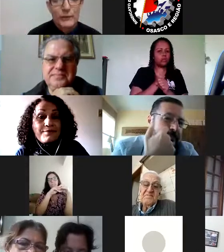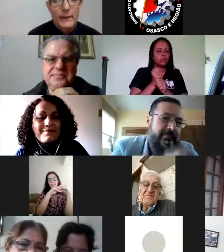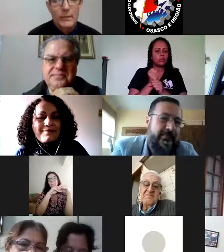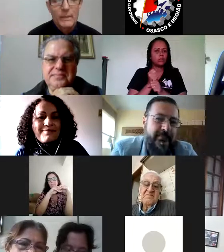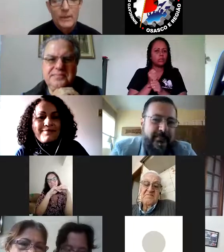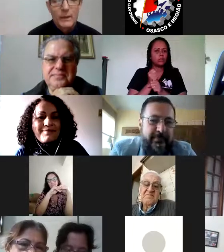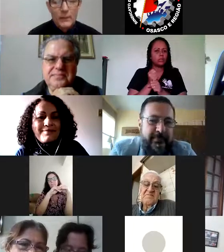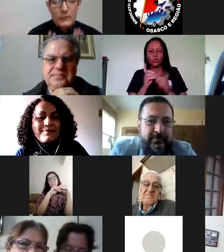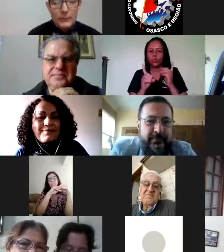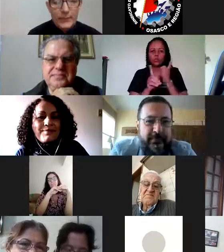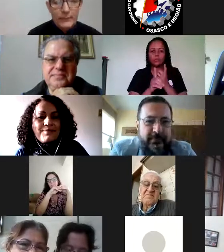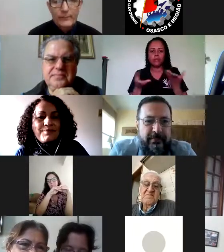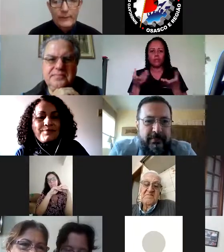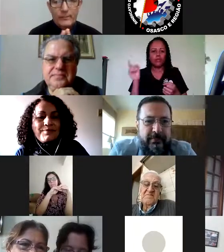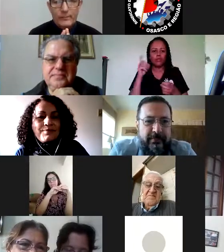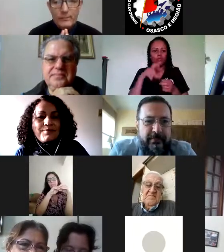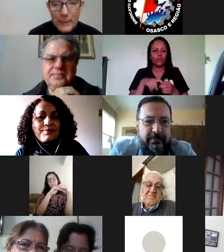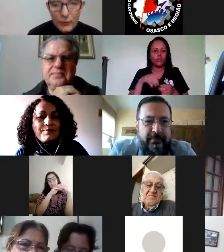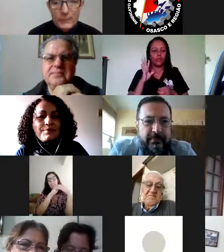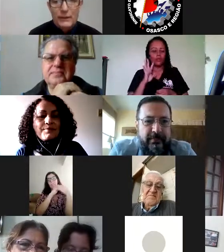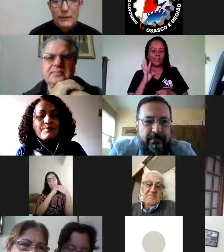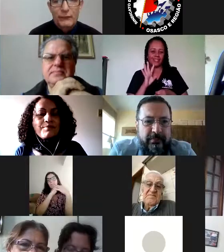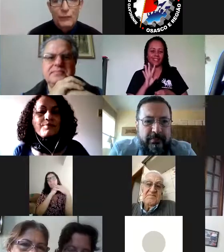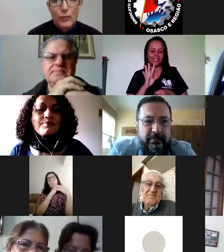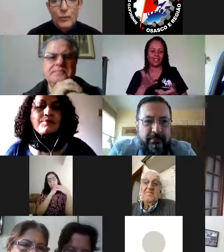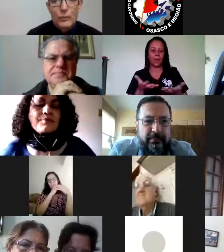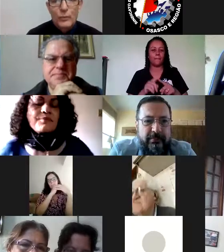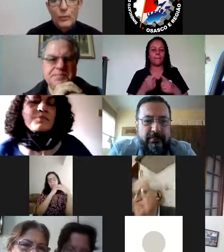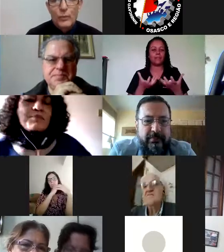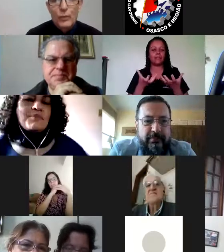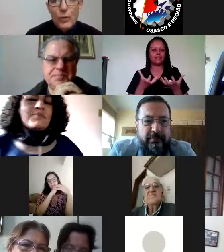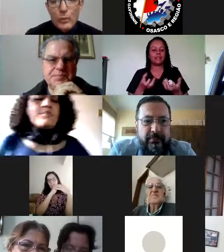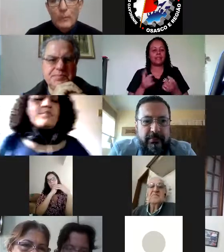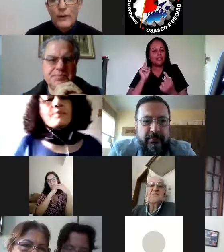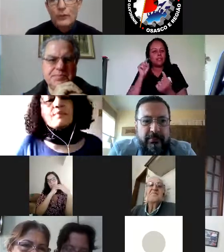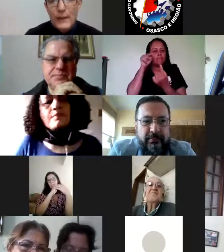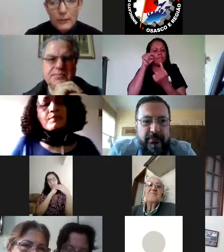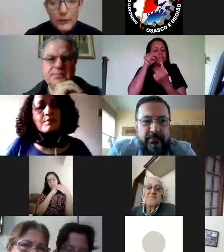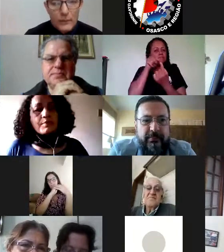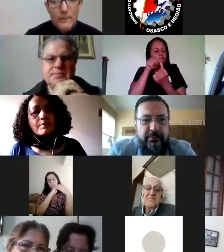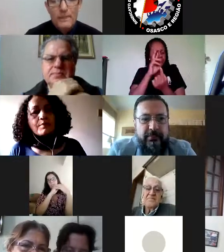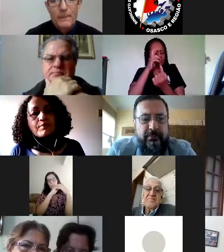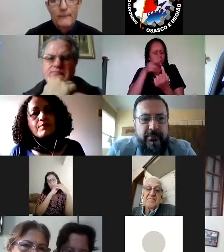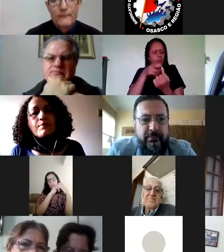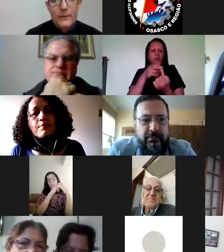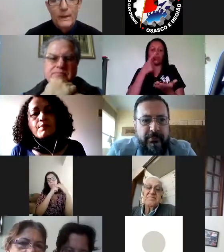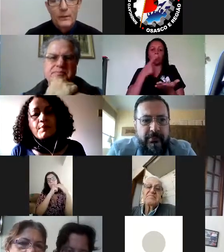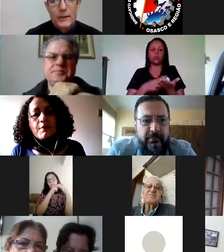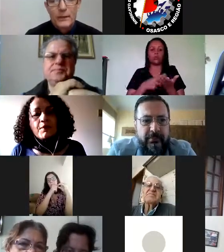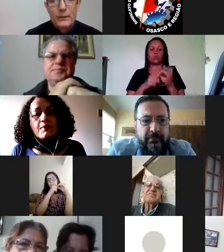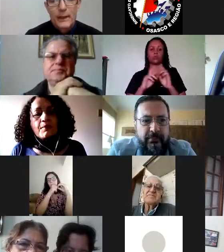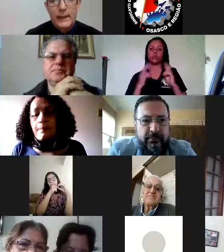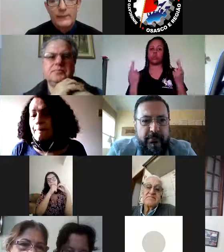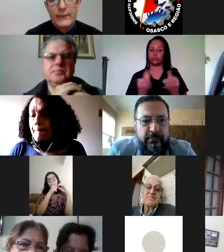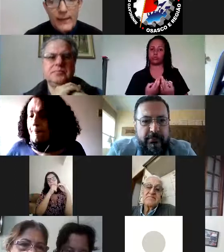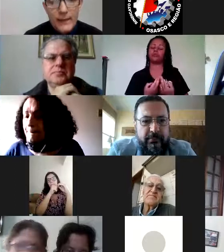foi muito legal. Mas eu queria assim, ser bem objetivo com o compromisso da reunião. Tá? Eu